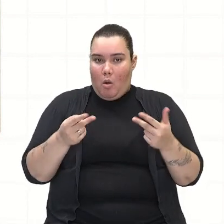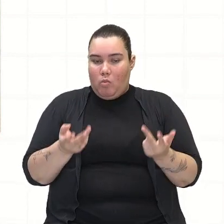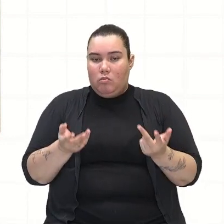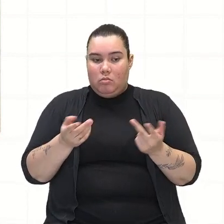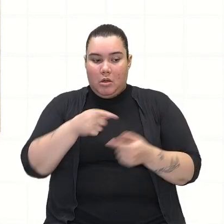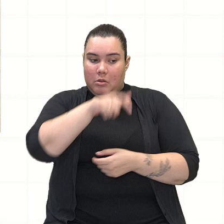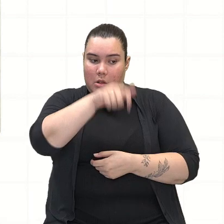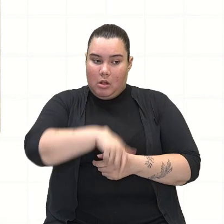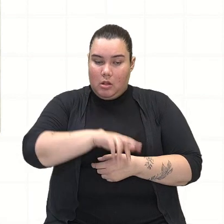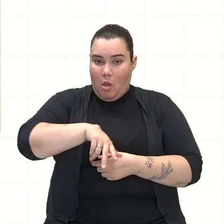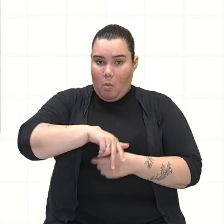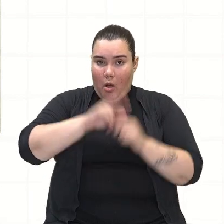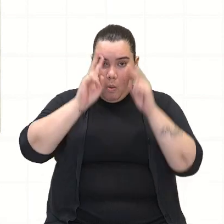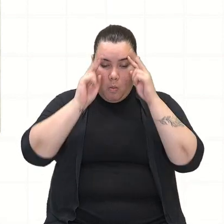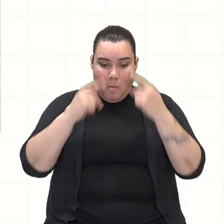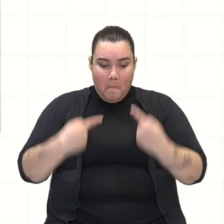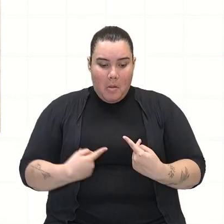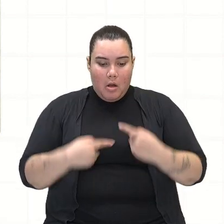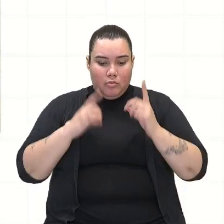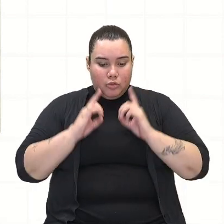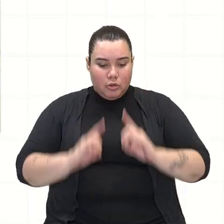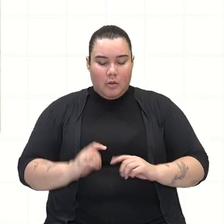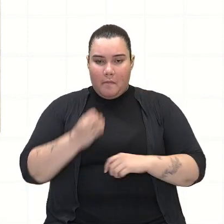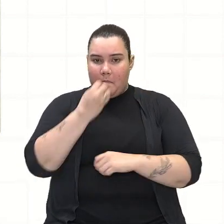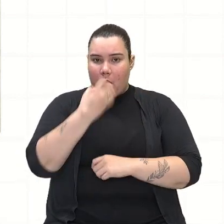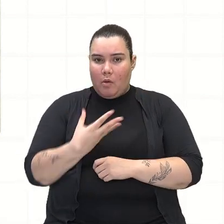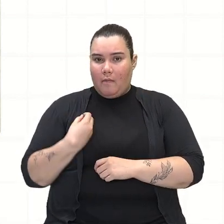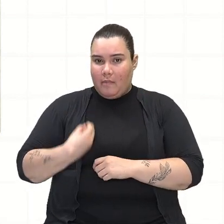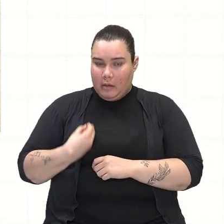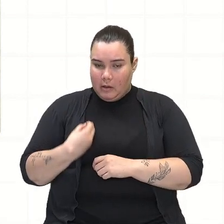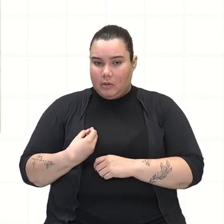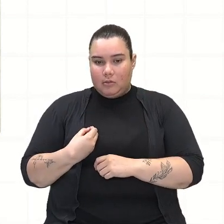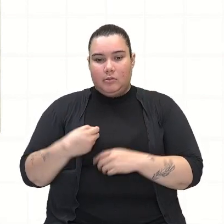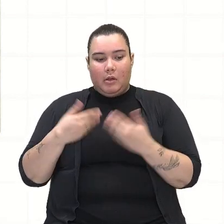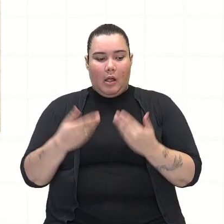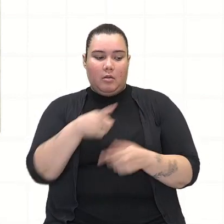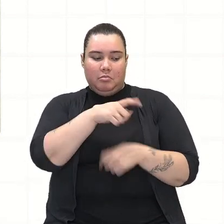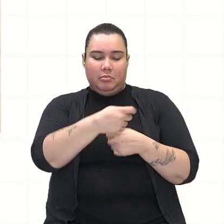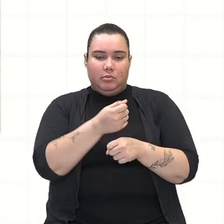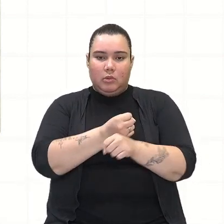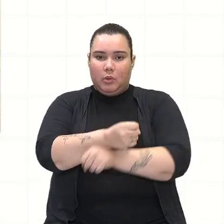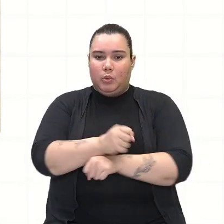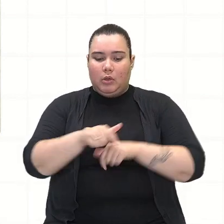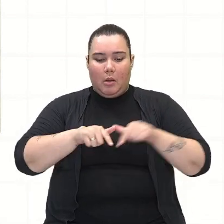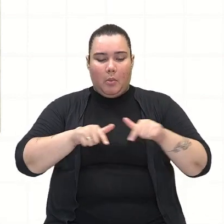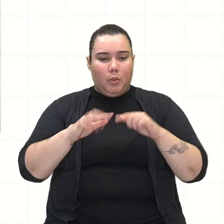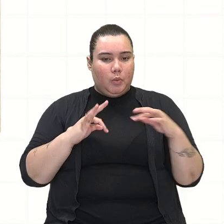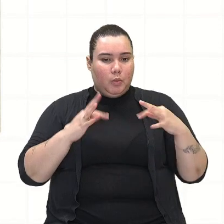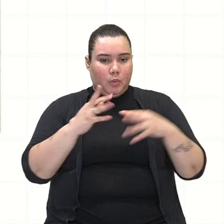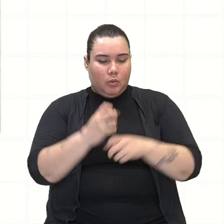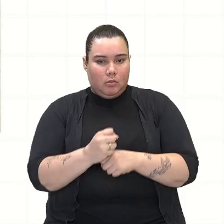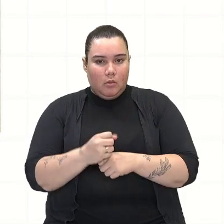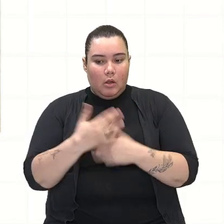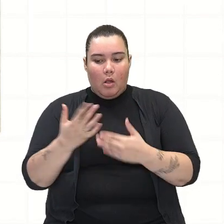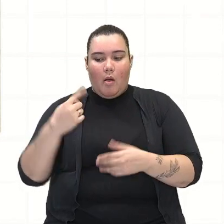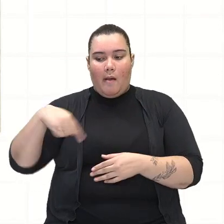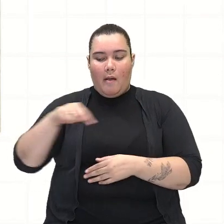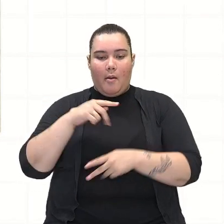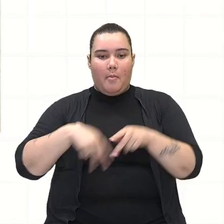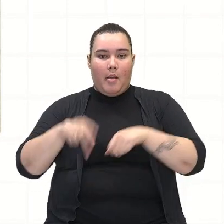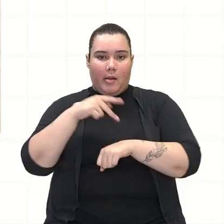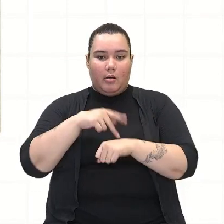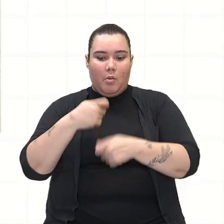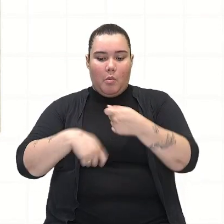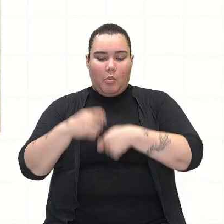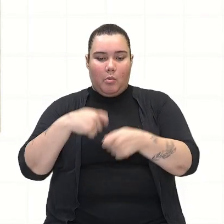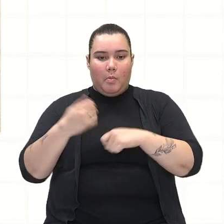dignidade, era ele que que tinha que fazer todo o trabalho extenuante, que fazia com que a economia girasse